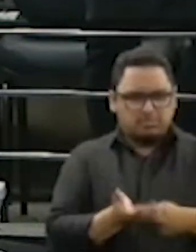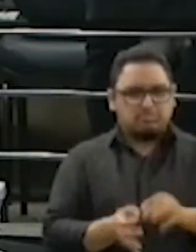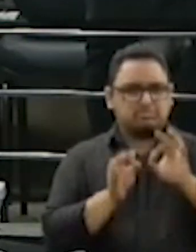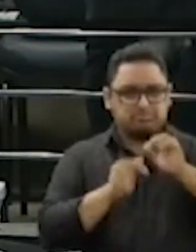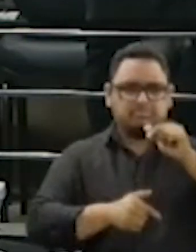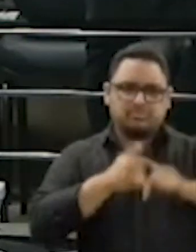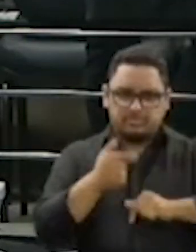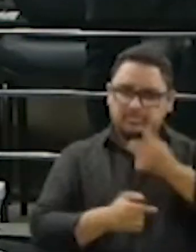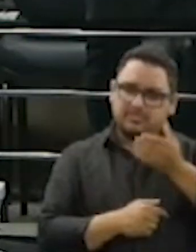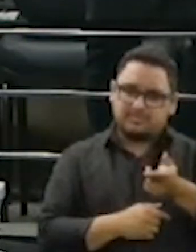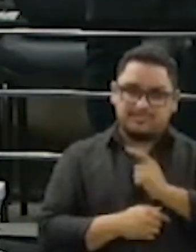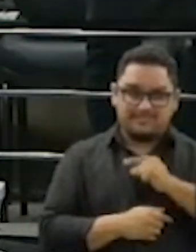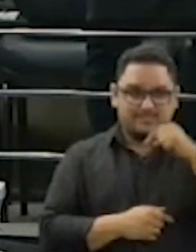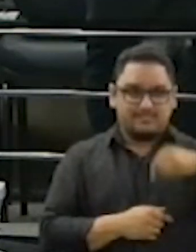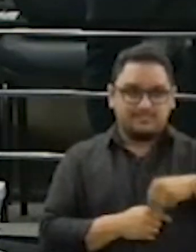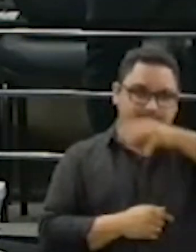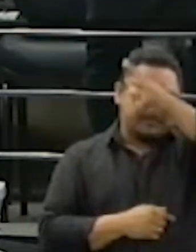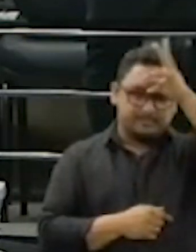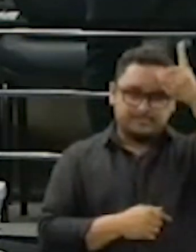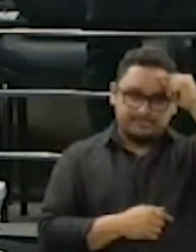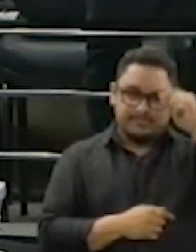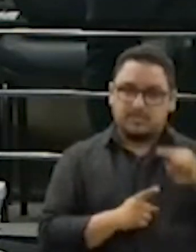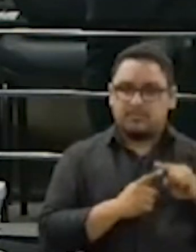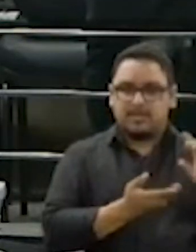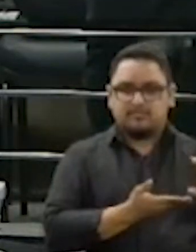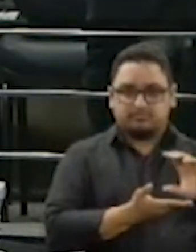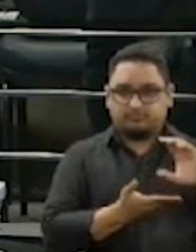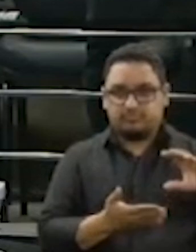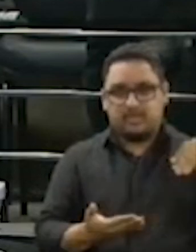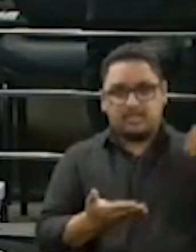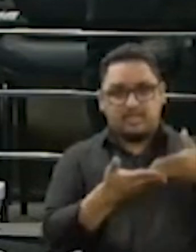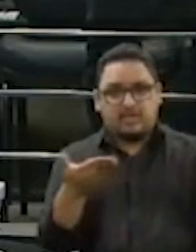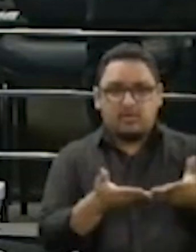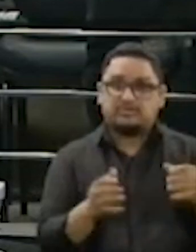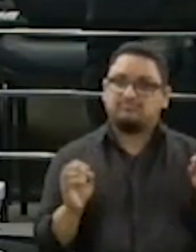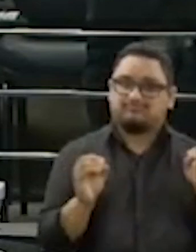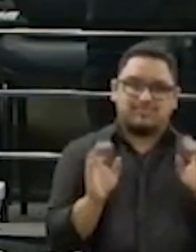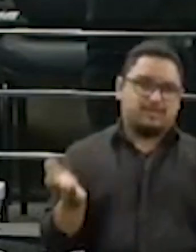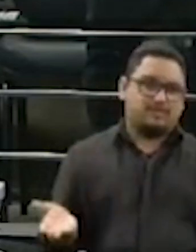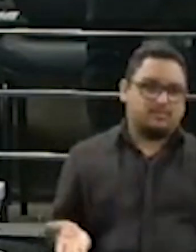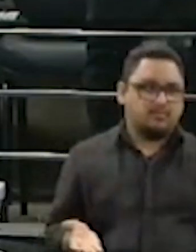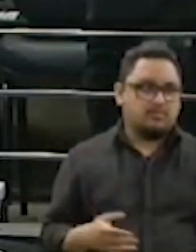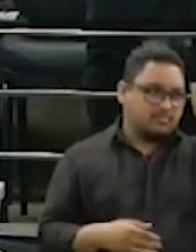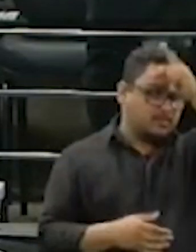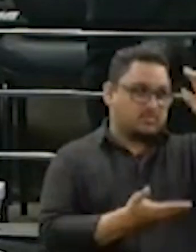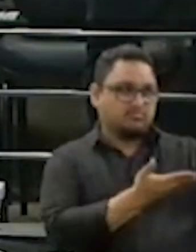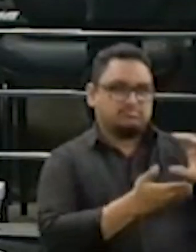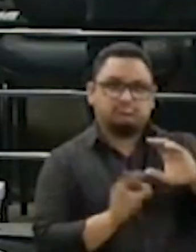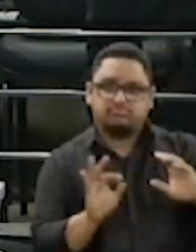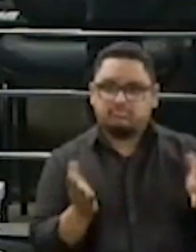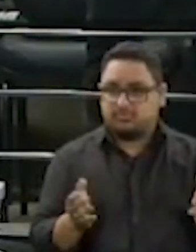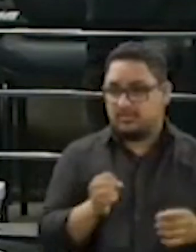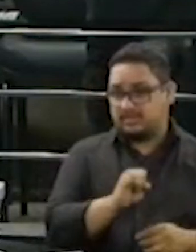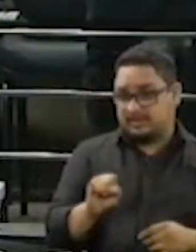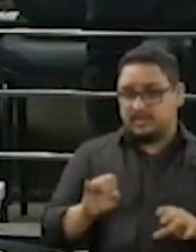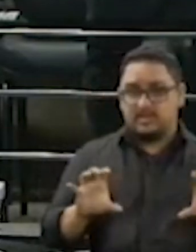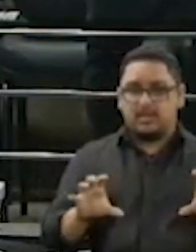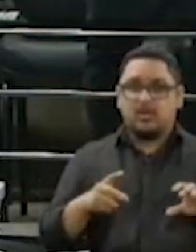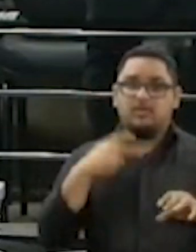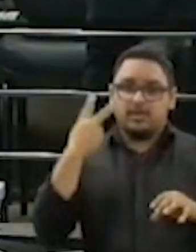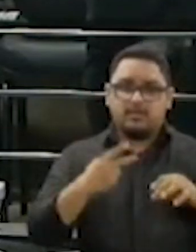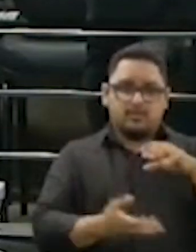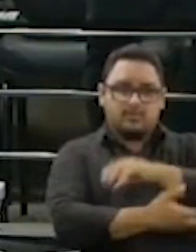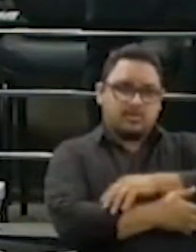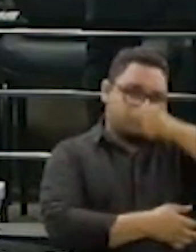Desafio Jovem, aqui na cidade de Manaus. Nenhuma foi paga. Então, se a base do prefeito diz que está tudo igual, está